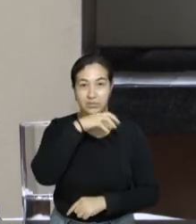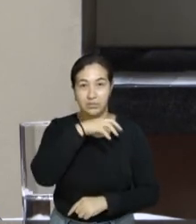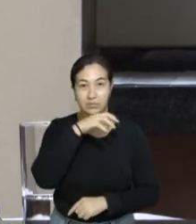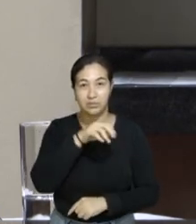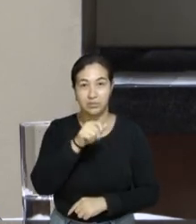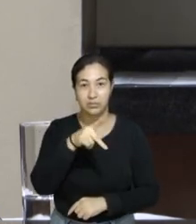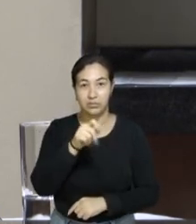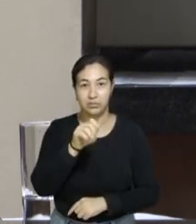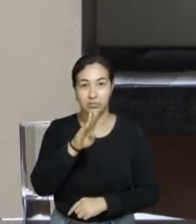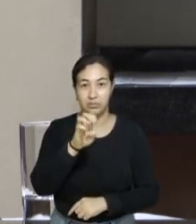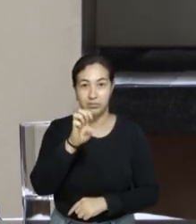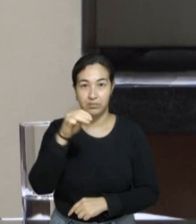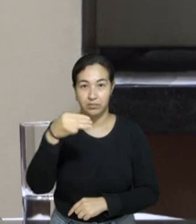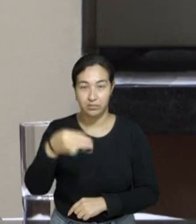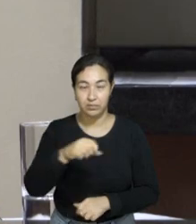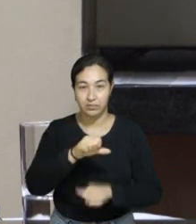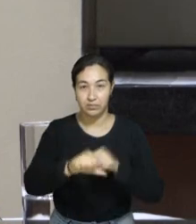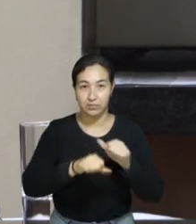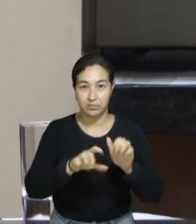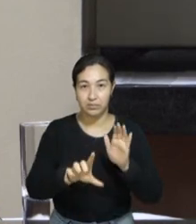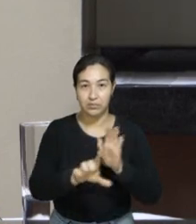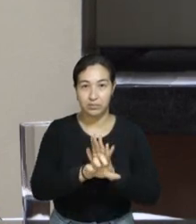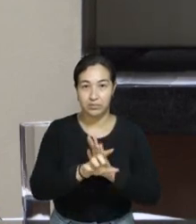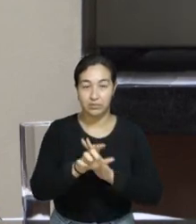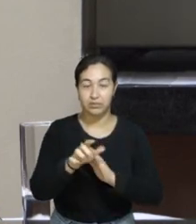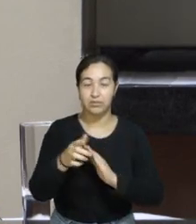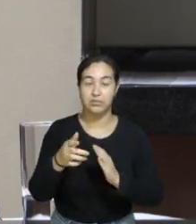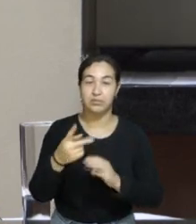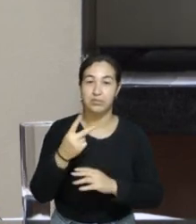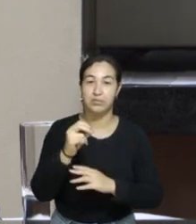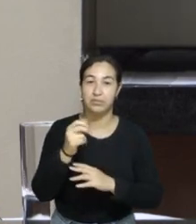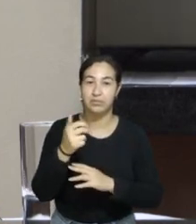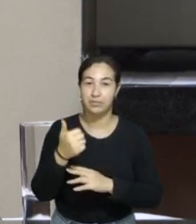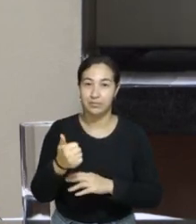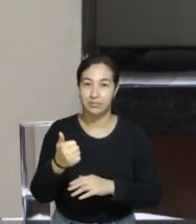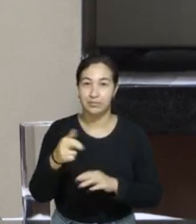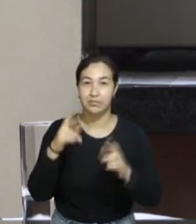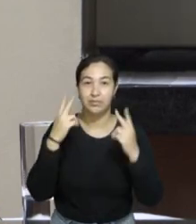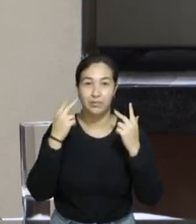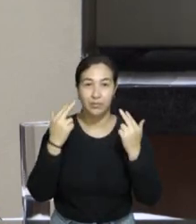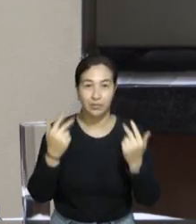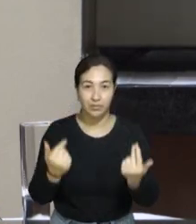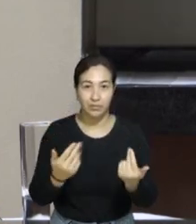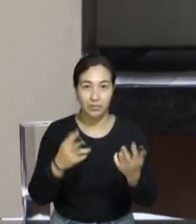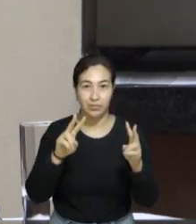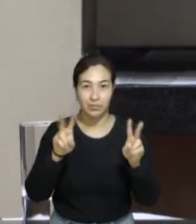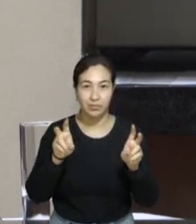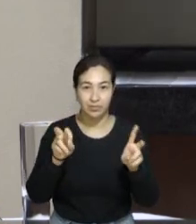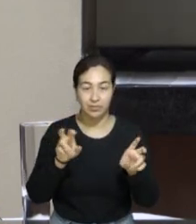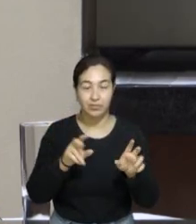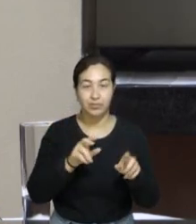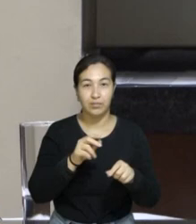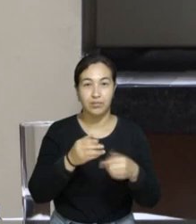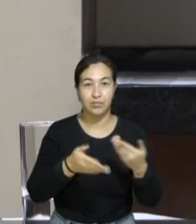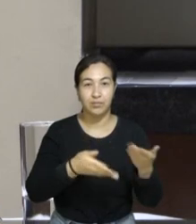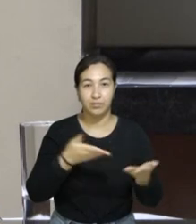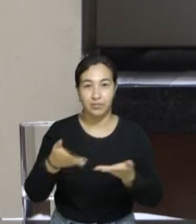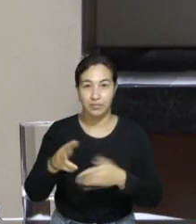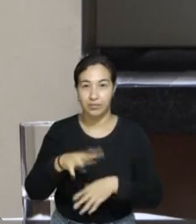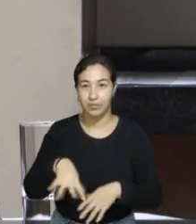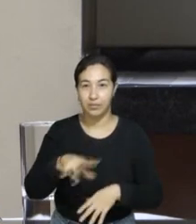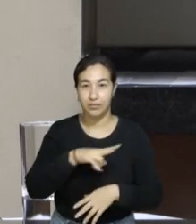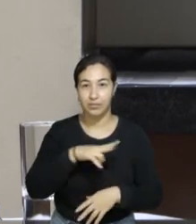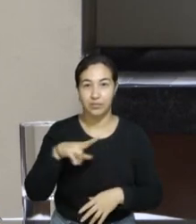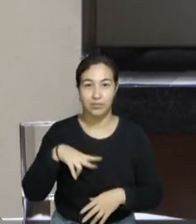altera o anexo único da lei 18.278/2021, que consolida os atos normativos que concede o título de utilidade pública estadual no âmbito do Estado de Santa